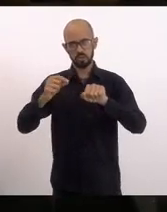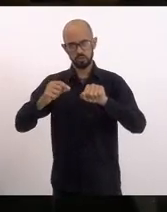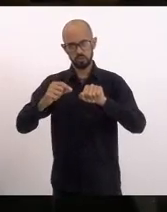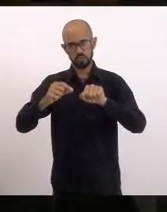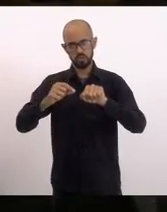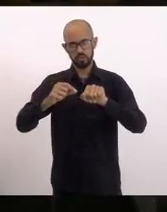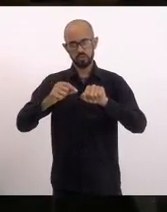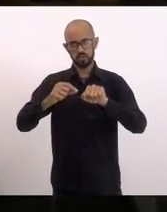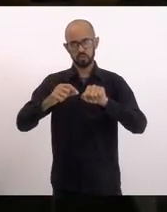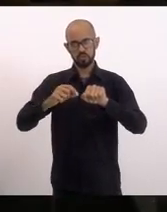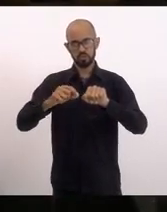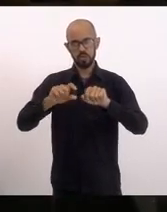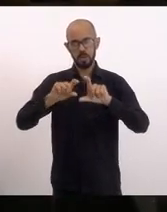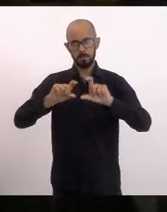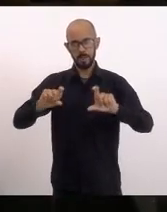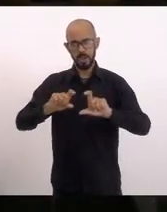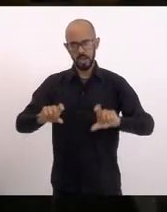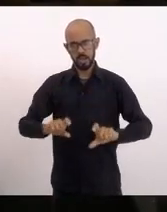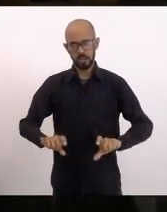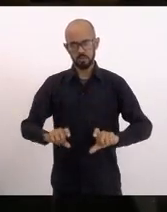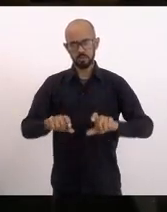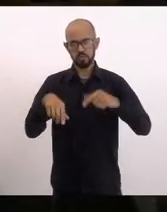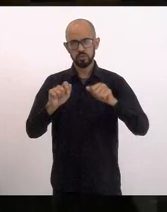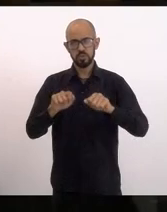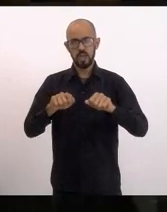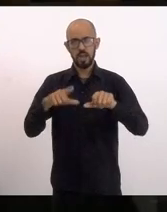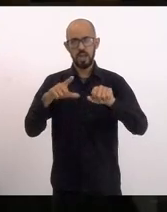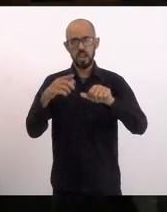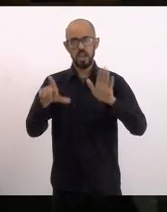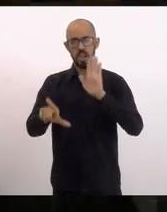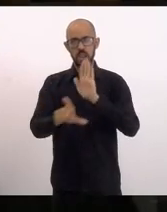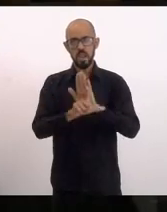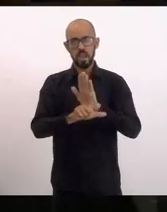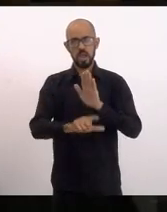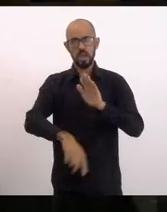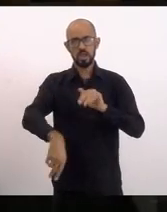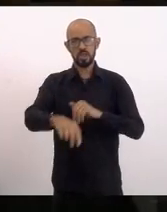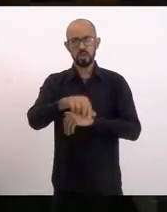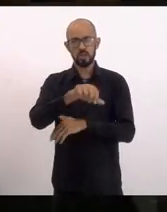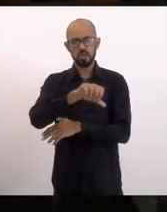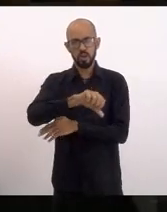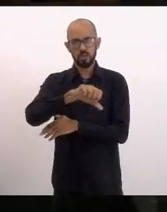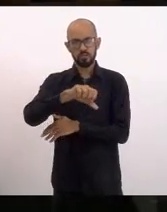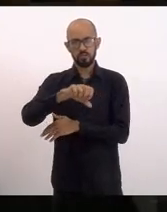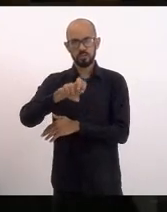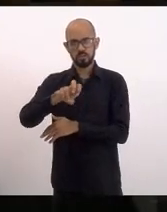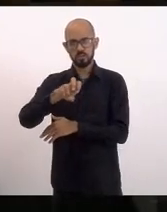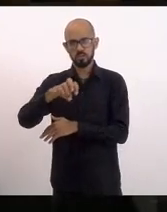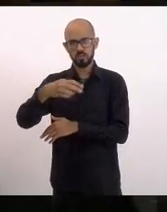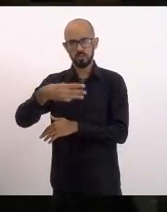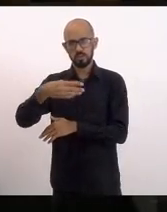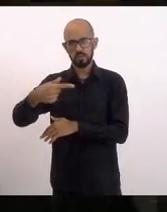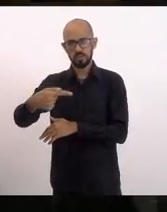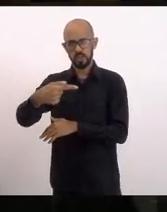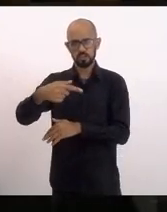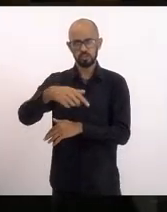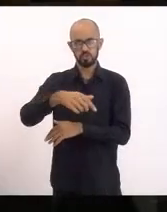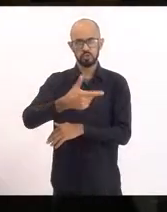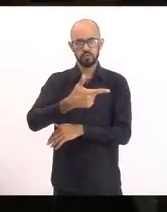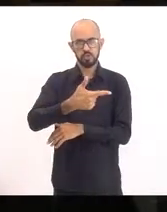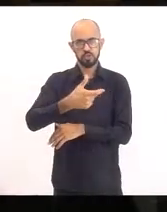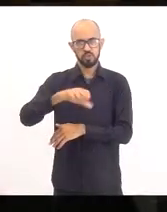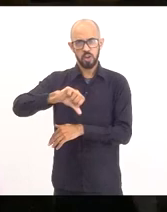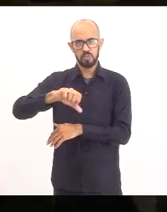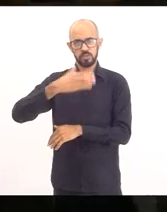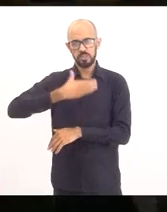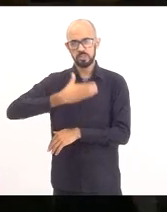incisos da Lei 9537, de 29 de dezembro de 2011, que dispõe sobre